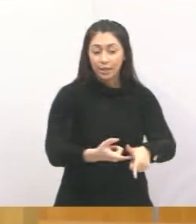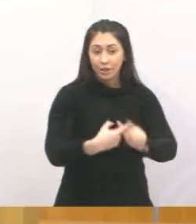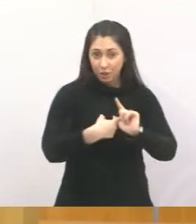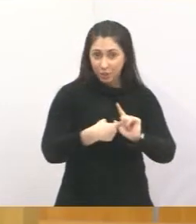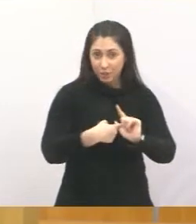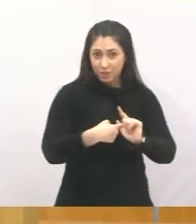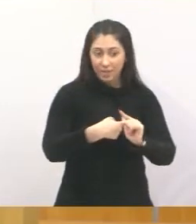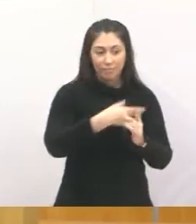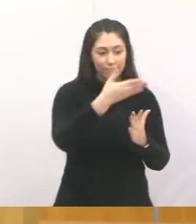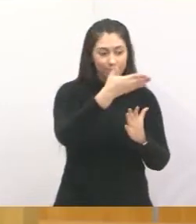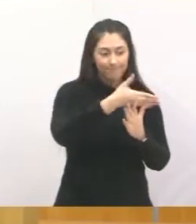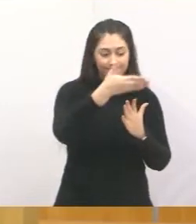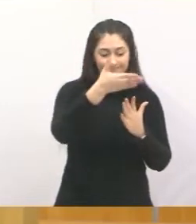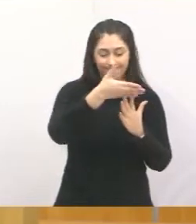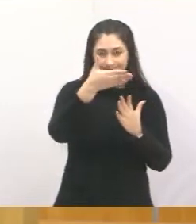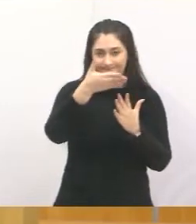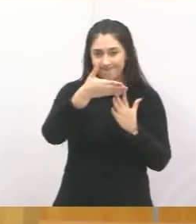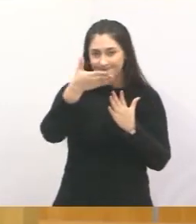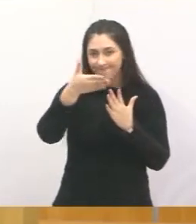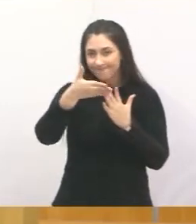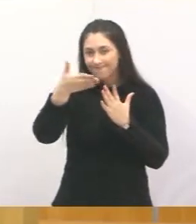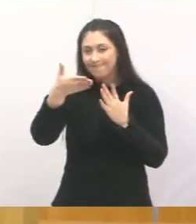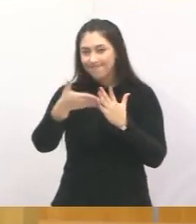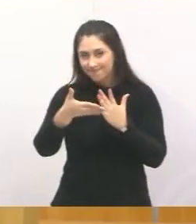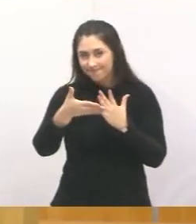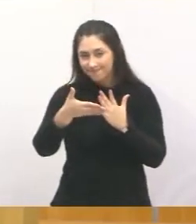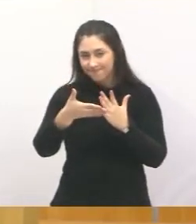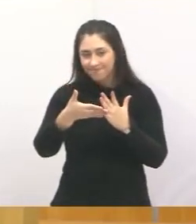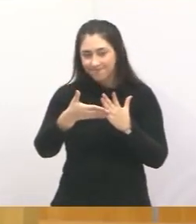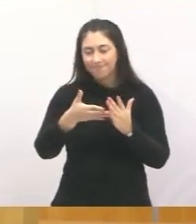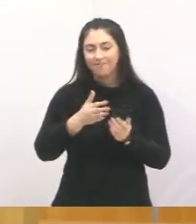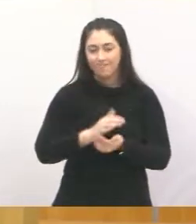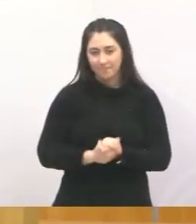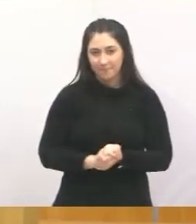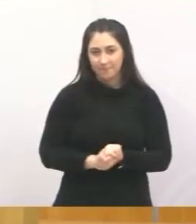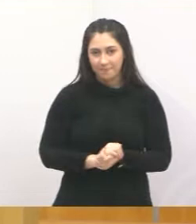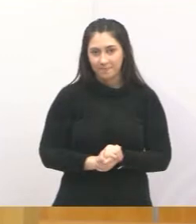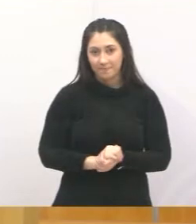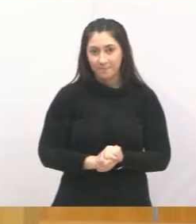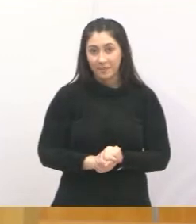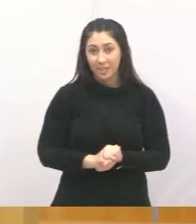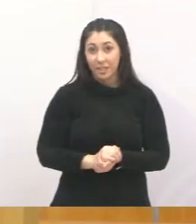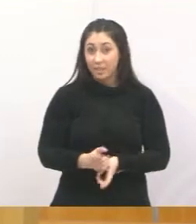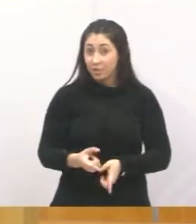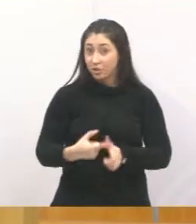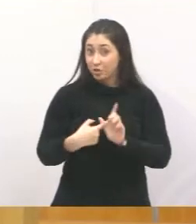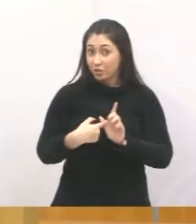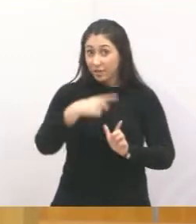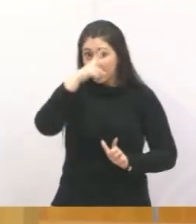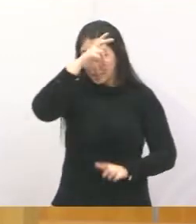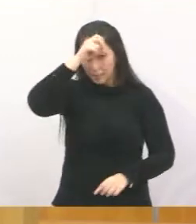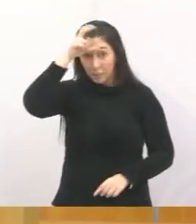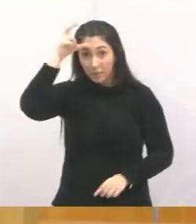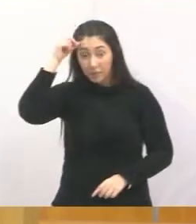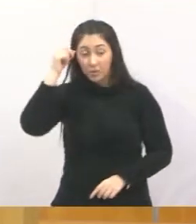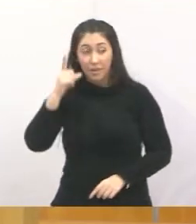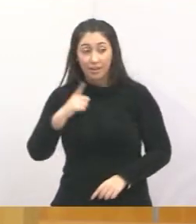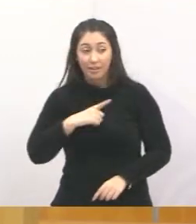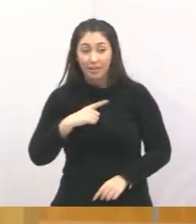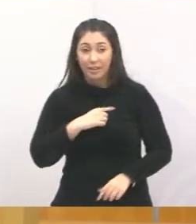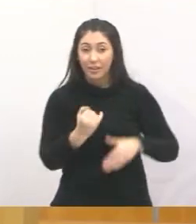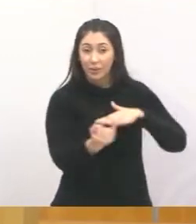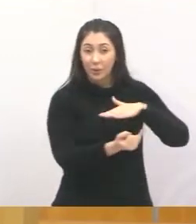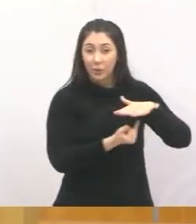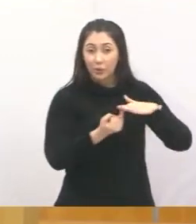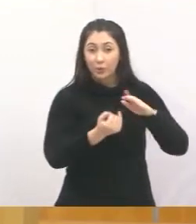parcelamento e reparcelamento das dívidas da Prefeitura com o IPMJ, que é o Instituto